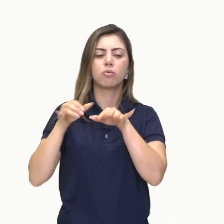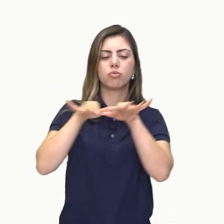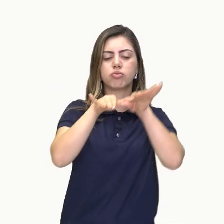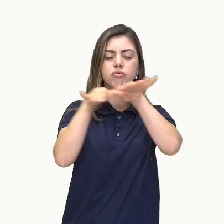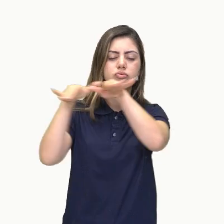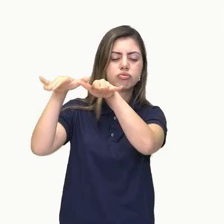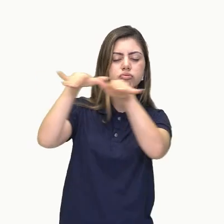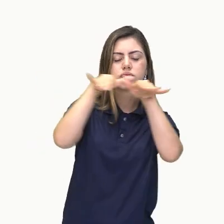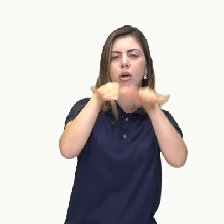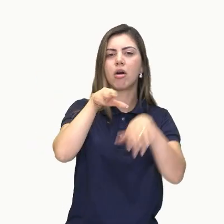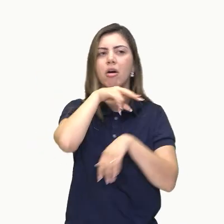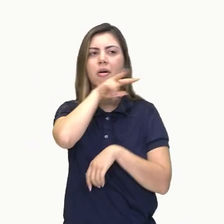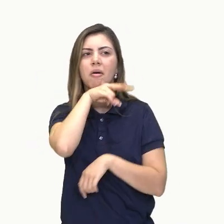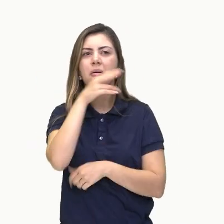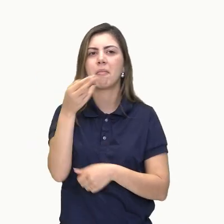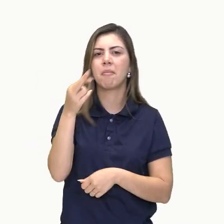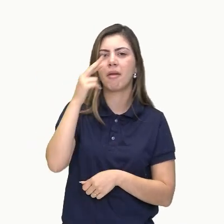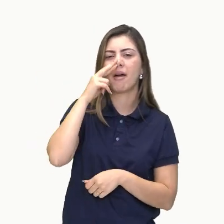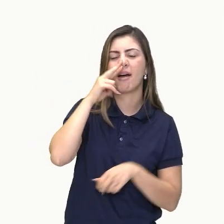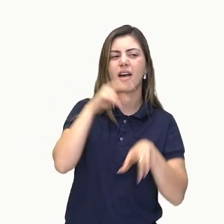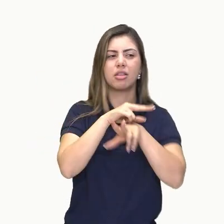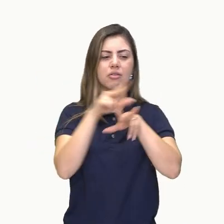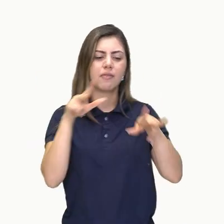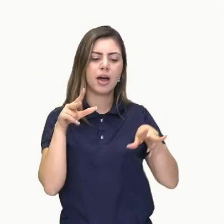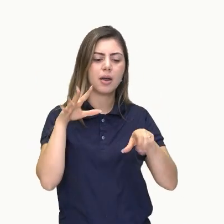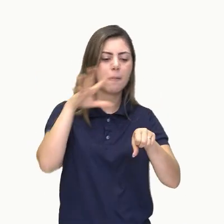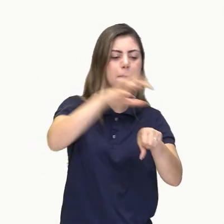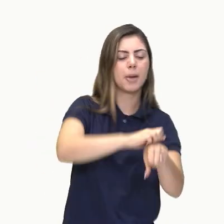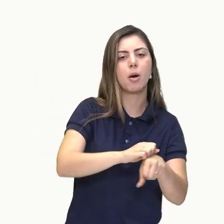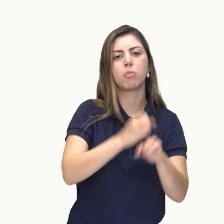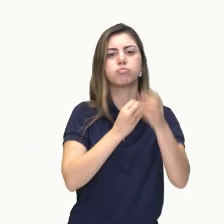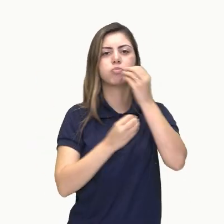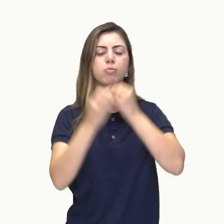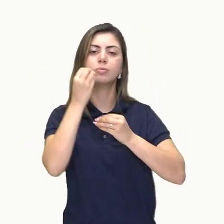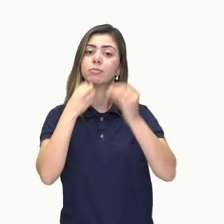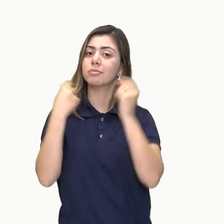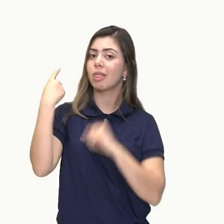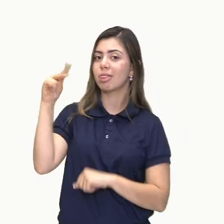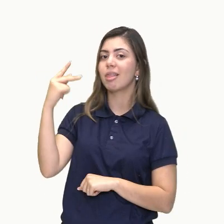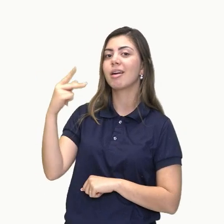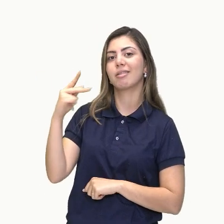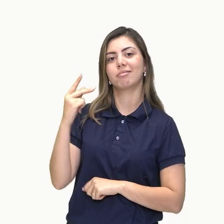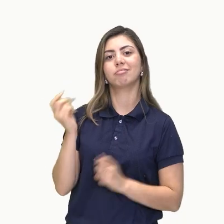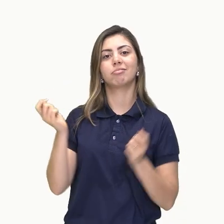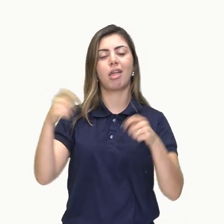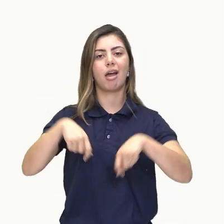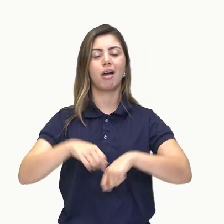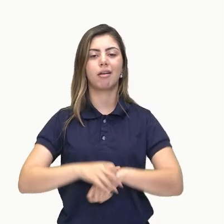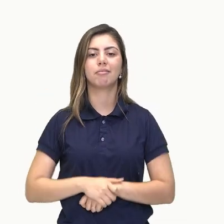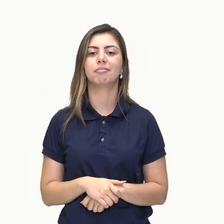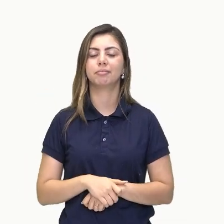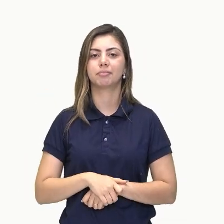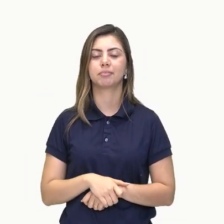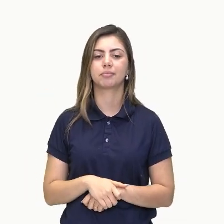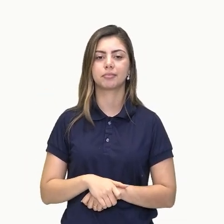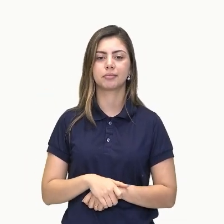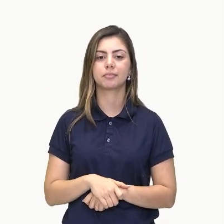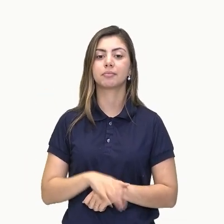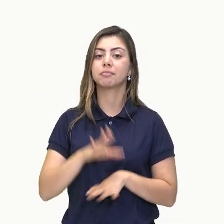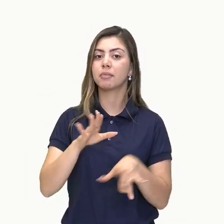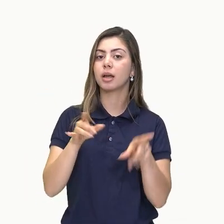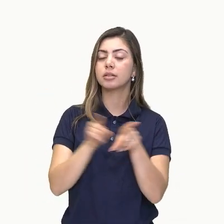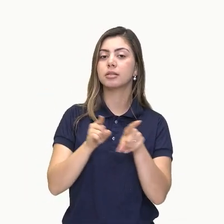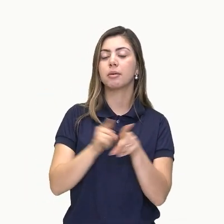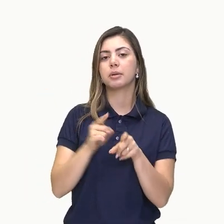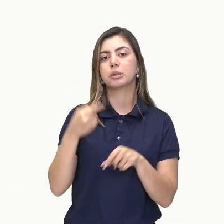né, cobra, rato, várias espécies ali que pode se tornar a presa de um gavião. Né, além do gavião, a gente